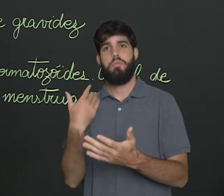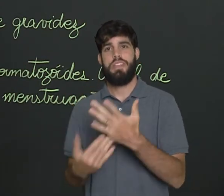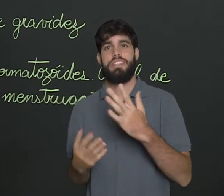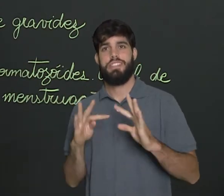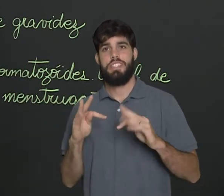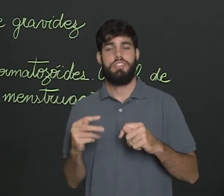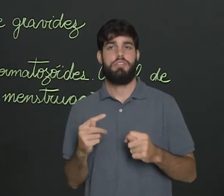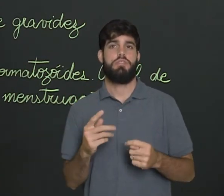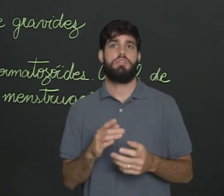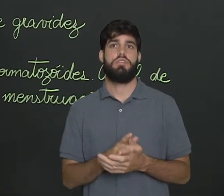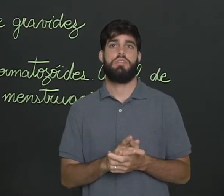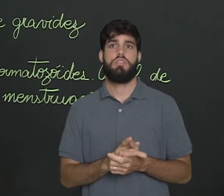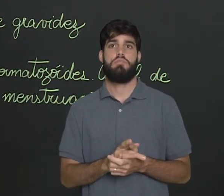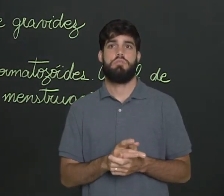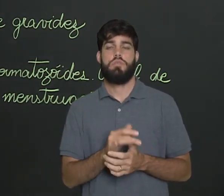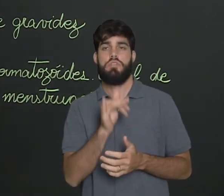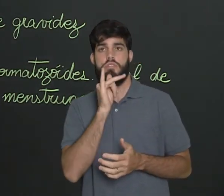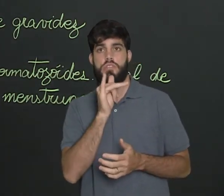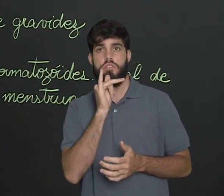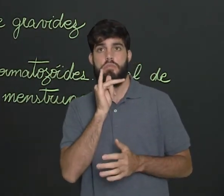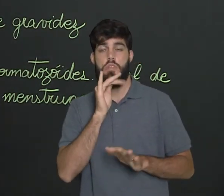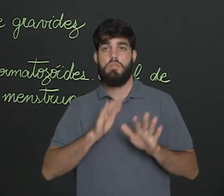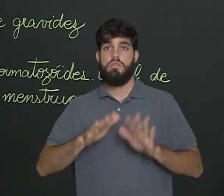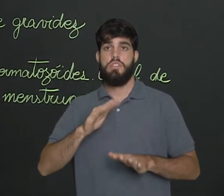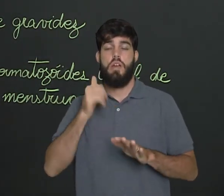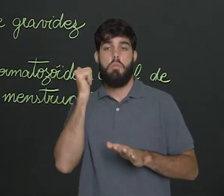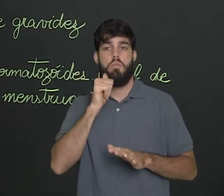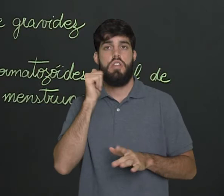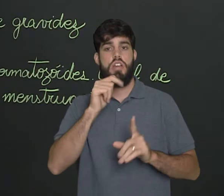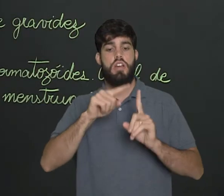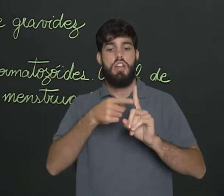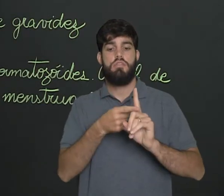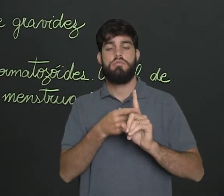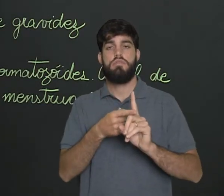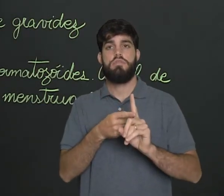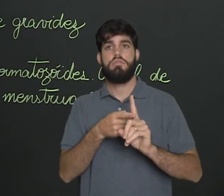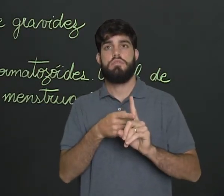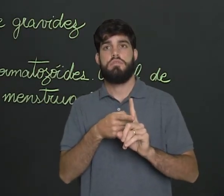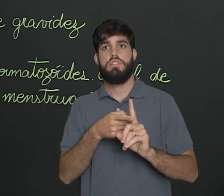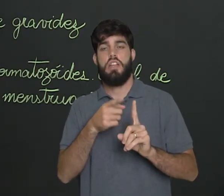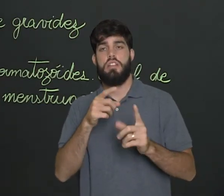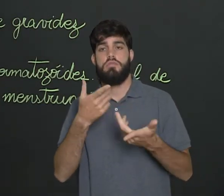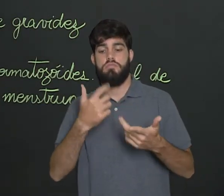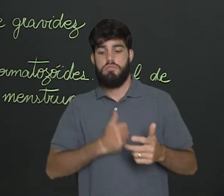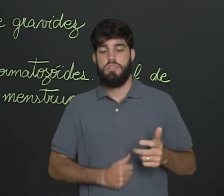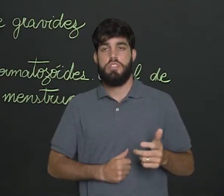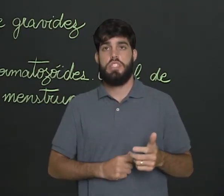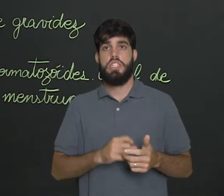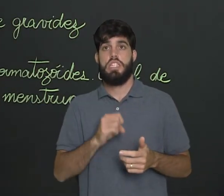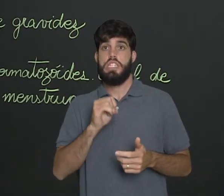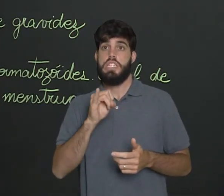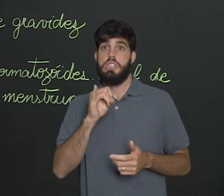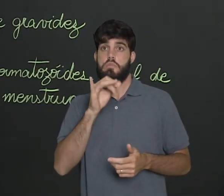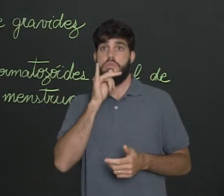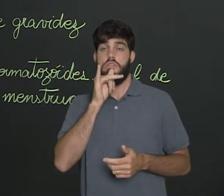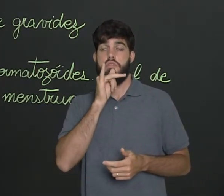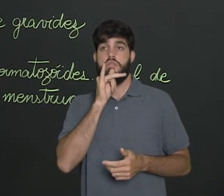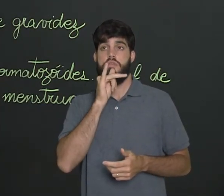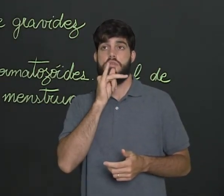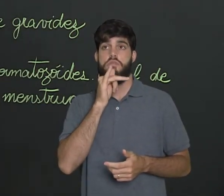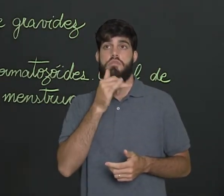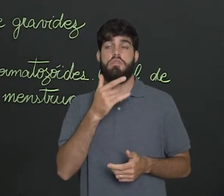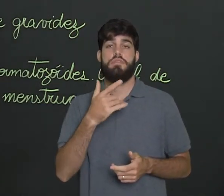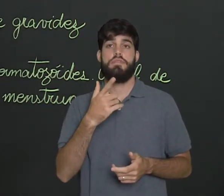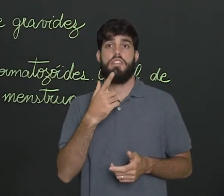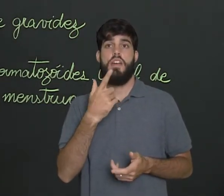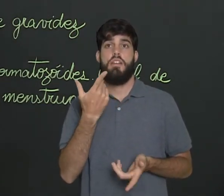chance dele ir junto é muito grande. Por isso que é um dos pânicos de uma mulher que está grávida, justamente são os sangramentos. Porque o risco de,